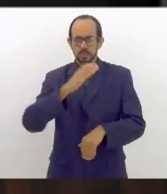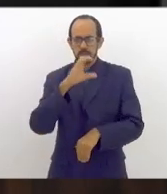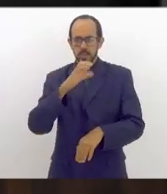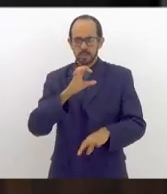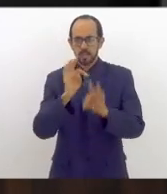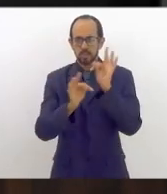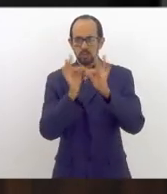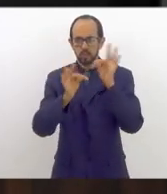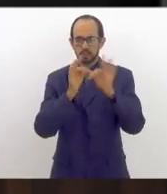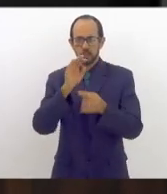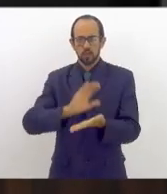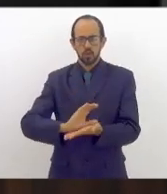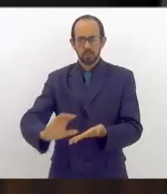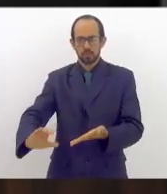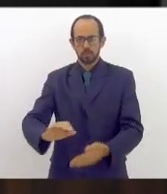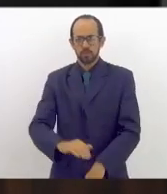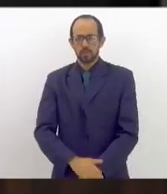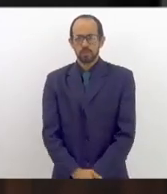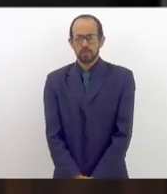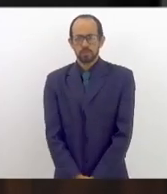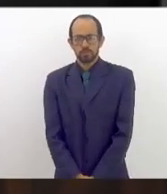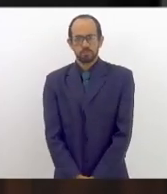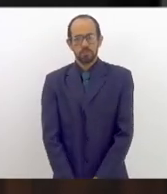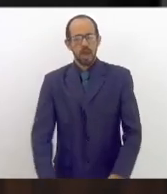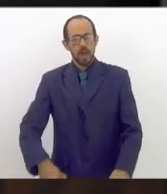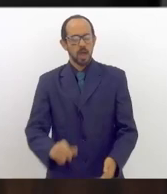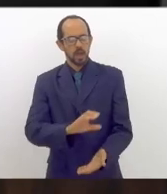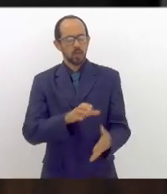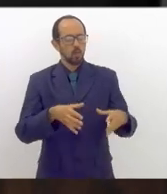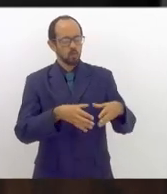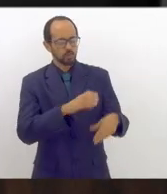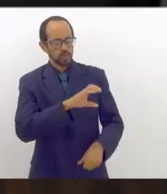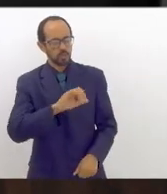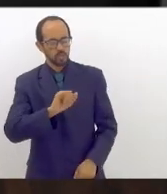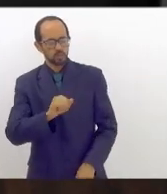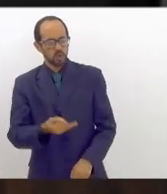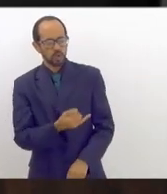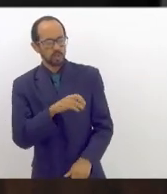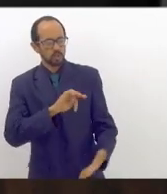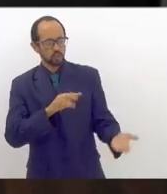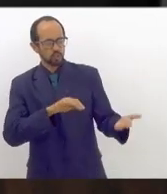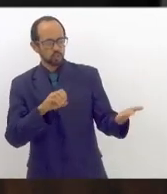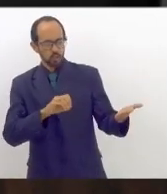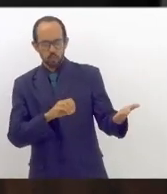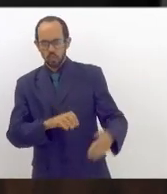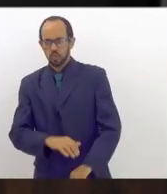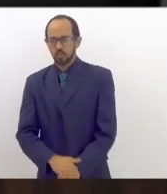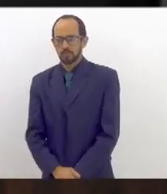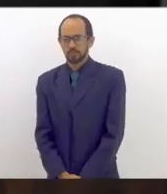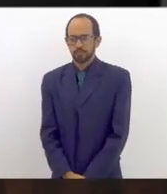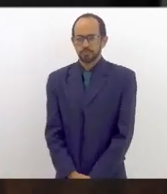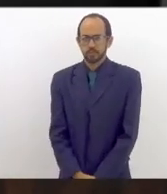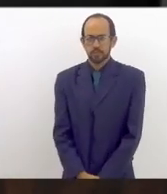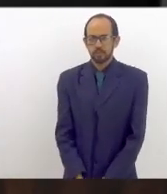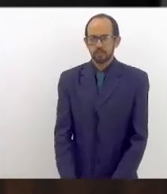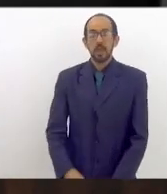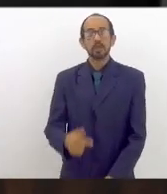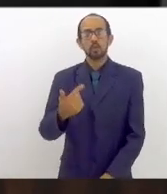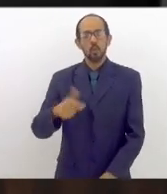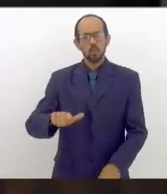e orçamento para emitir parecer pela comissão de condição de Justiça Deputado Chico Machado Deputado Chico